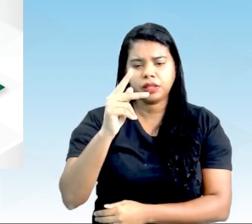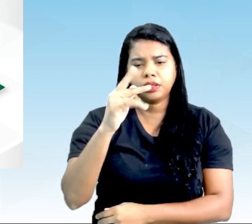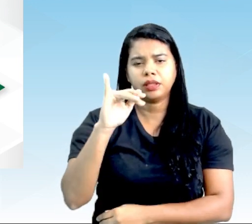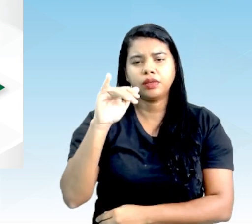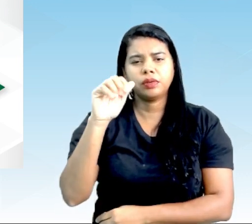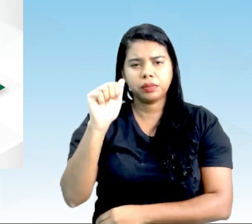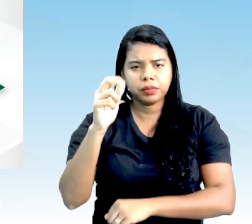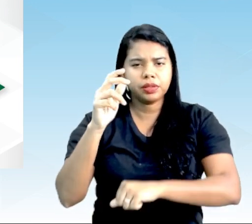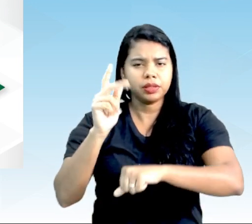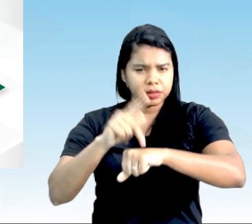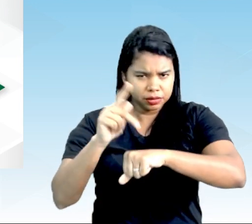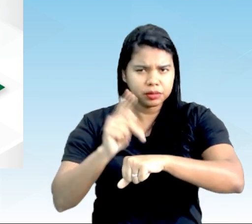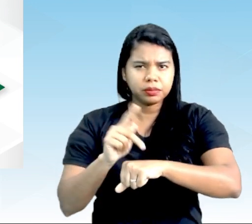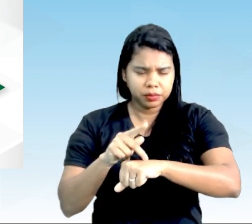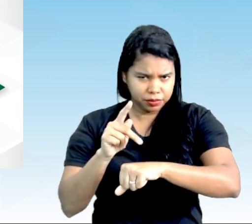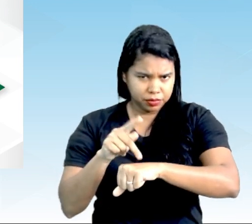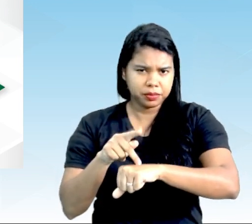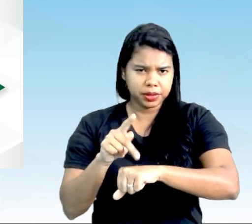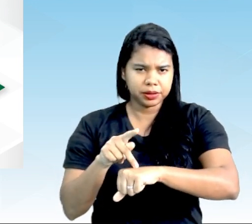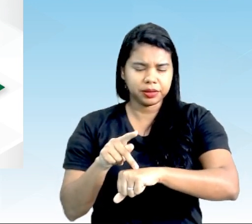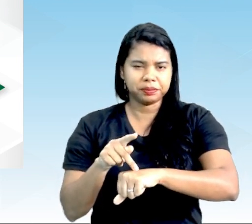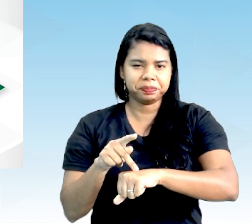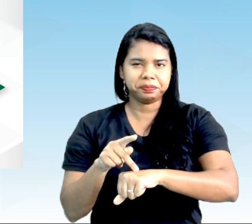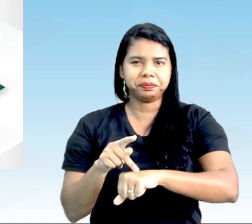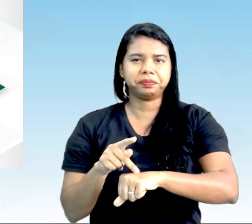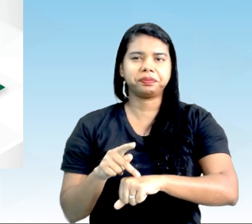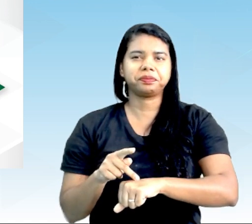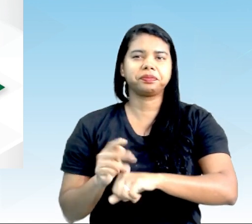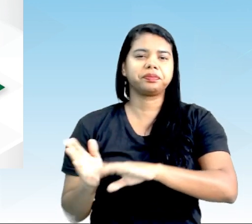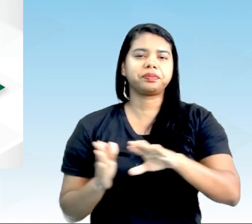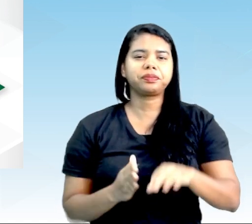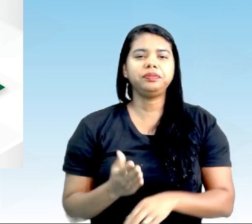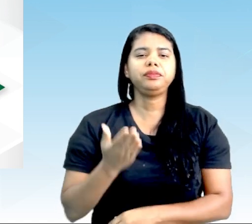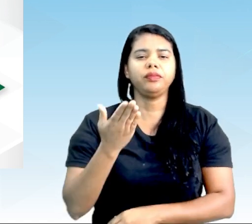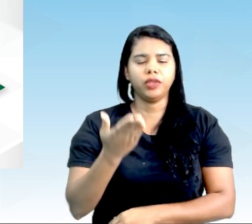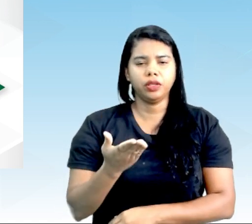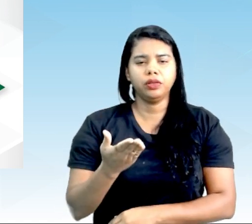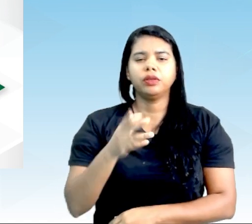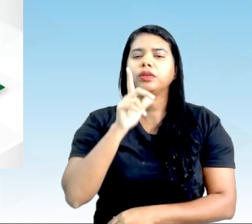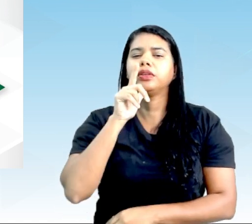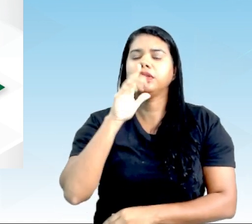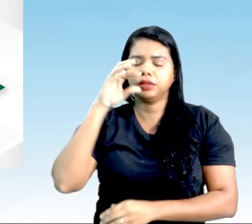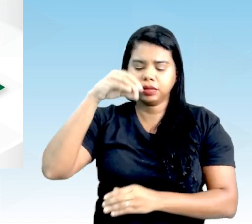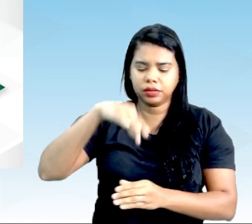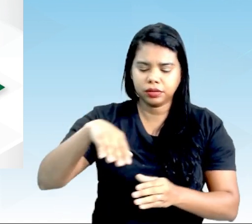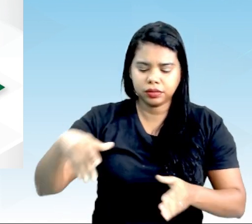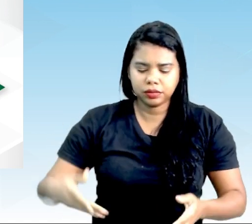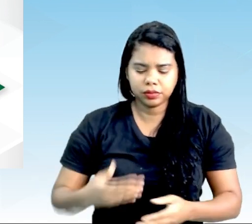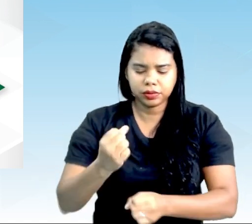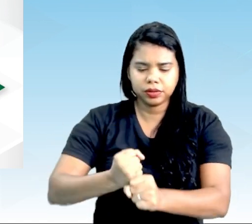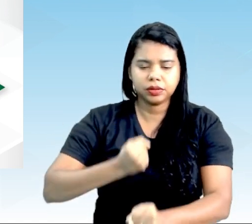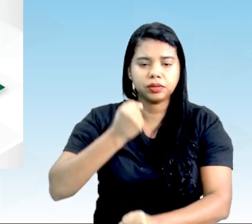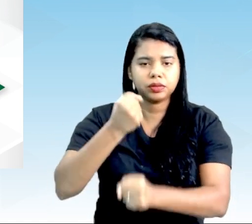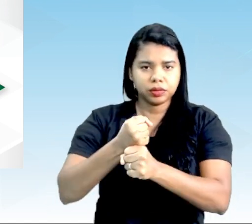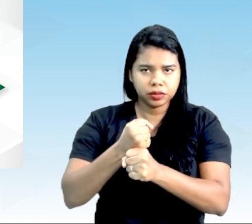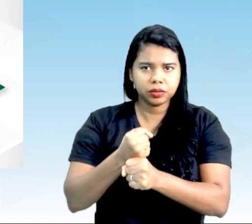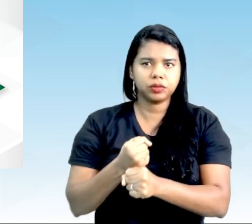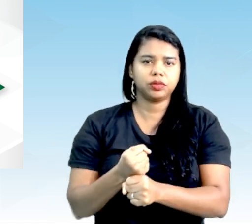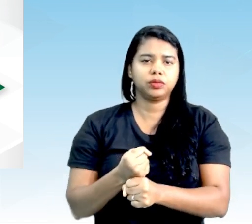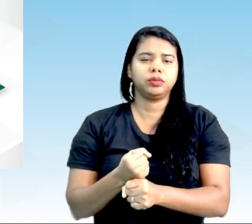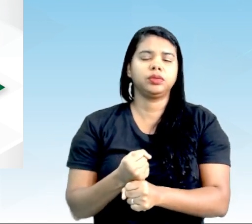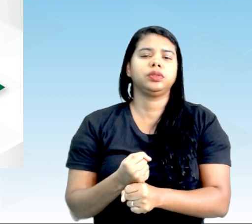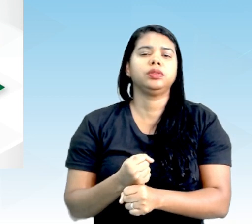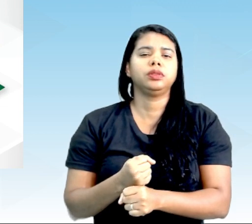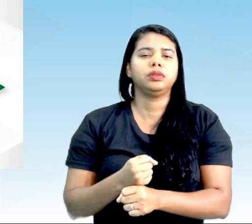mármore ou de granito ou de pedra, enfim, não tem aquela pia? Pronto, é aquela pia que estava sendo construída para o templo de